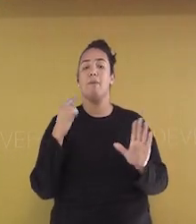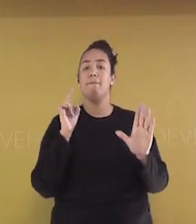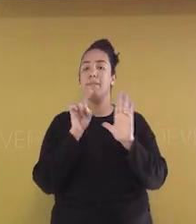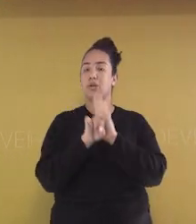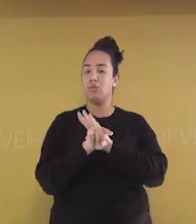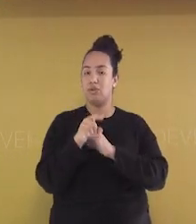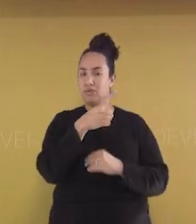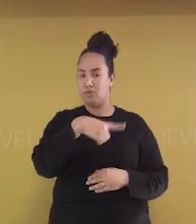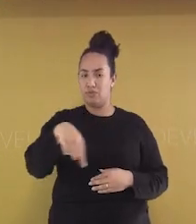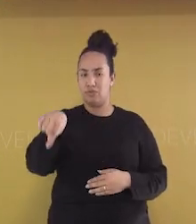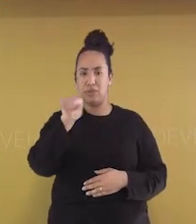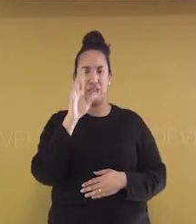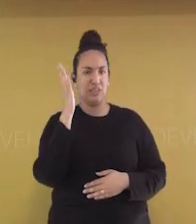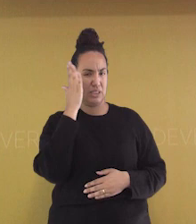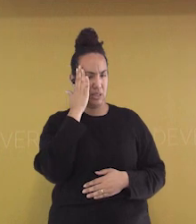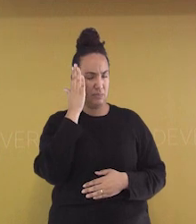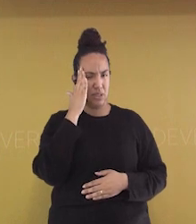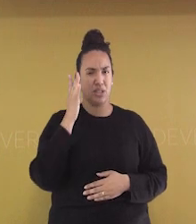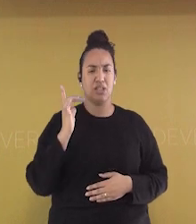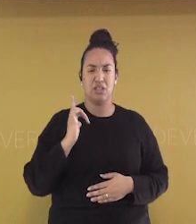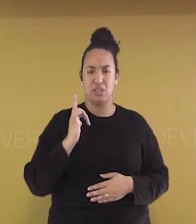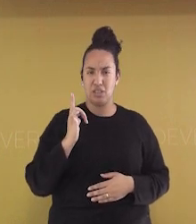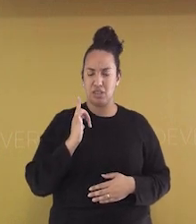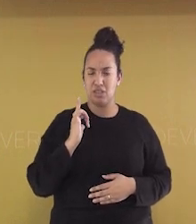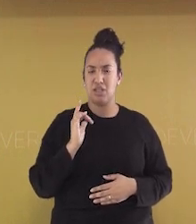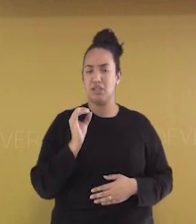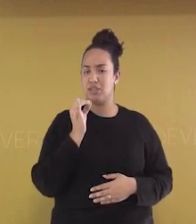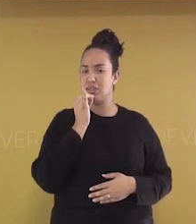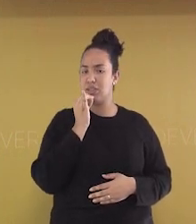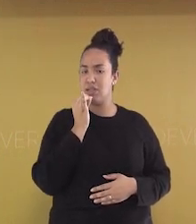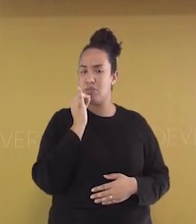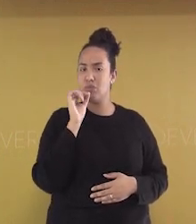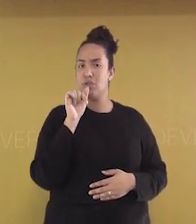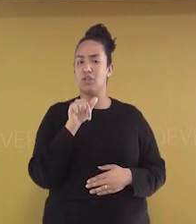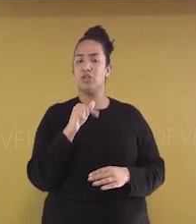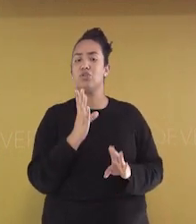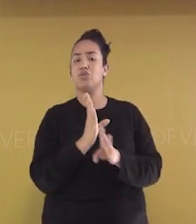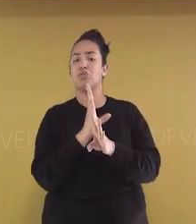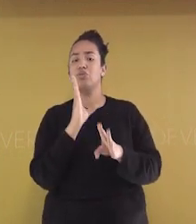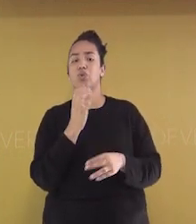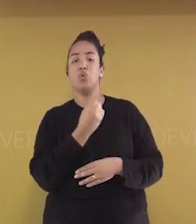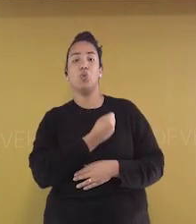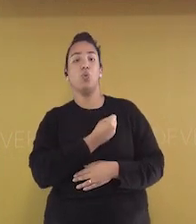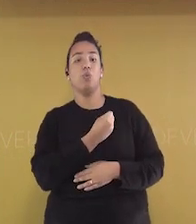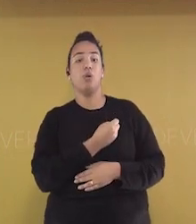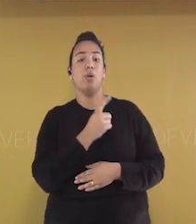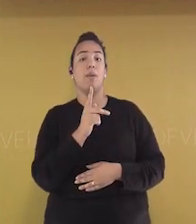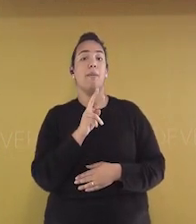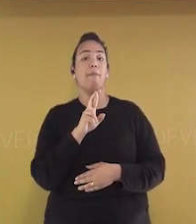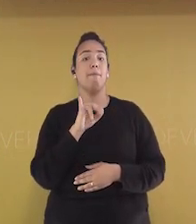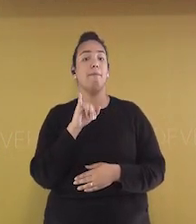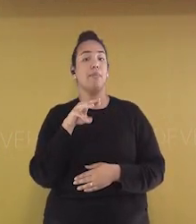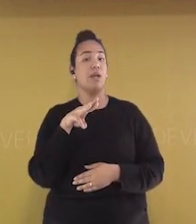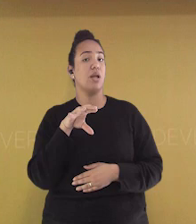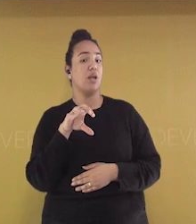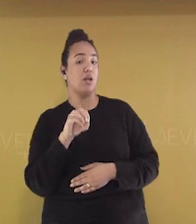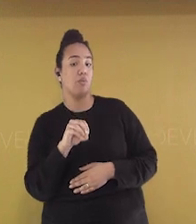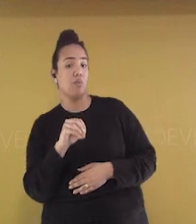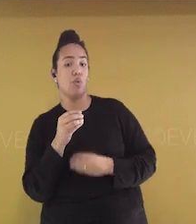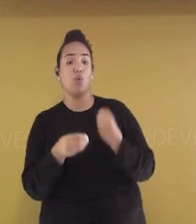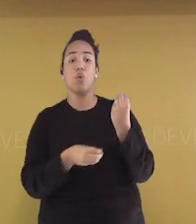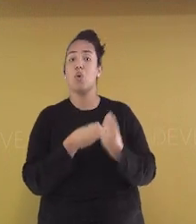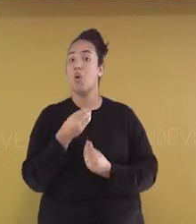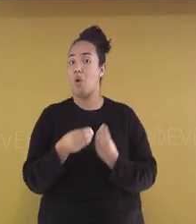te fazer uma pergunta. Você sabia que existe uma maneira bastante legal de descobrir quais números são